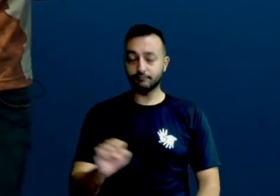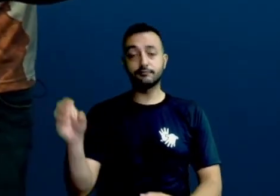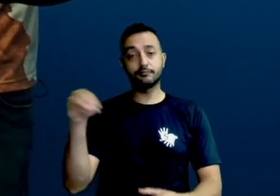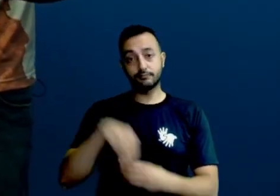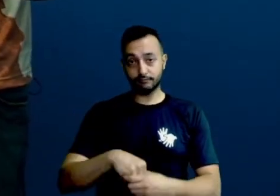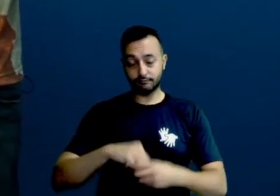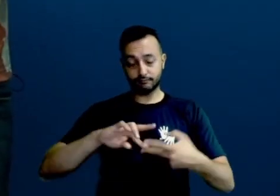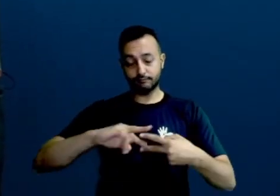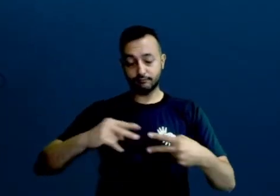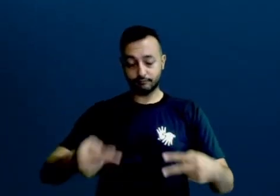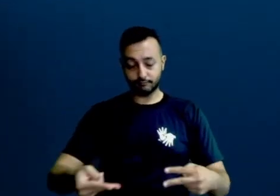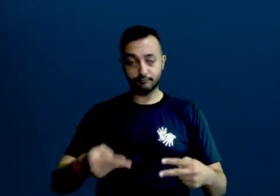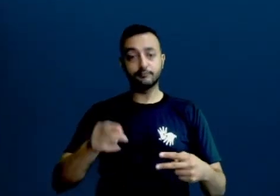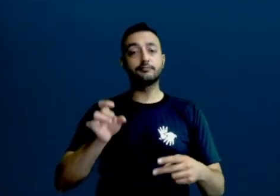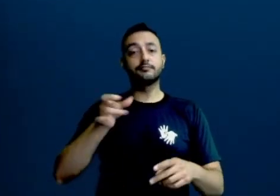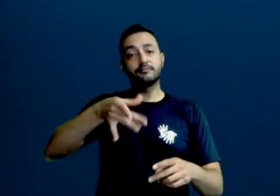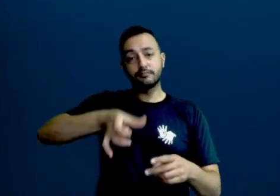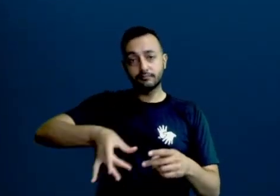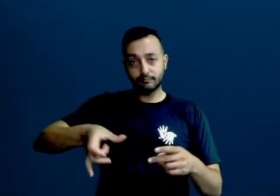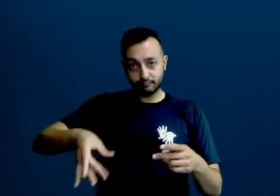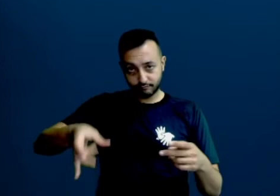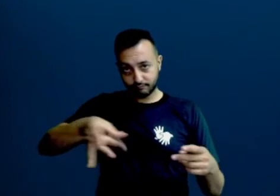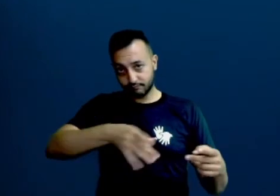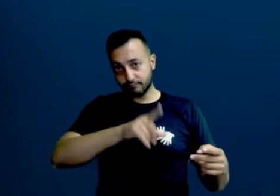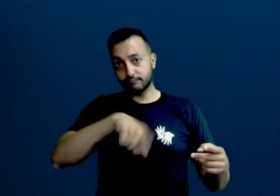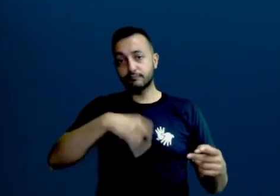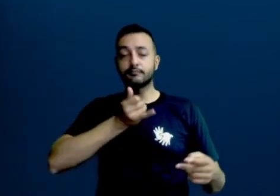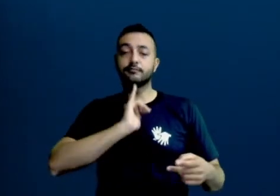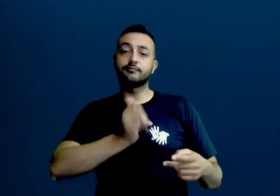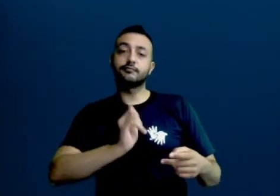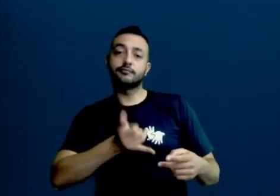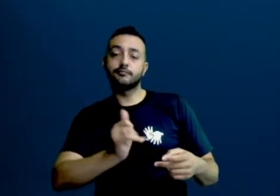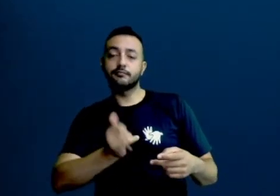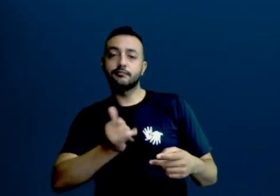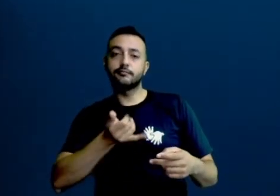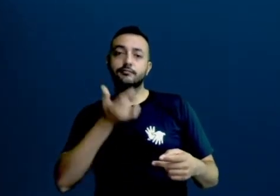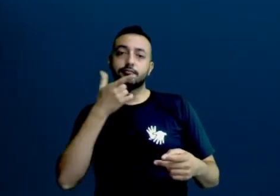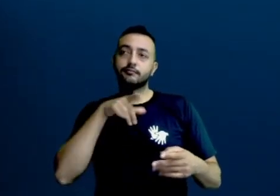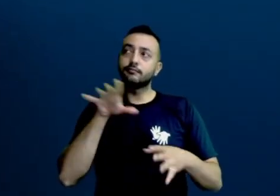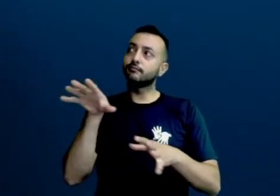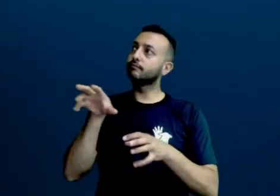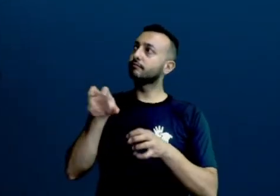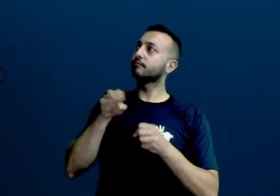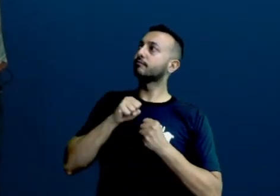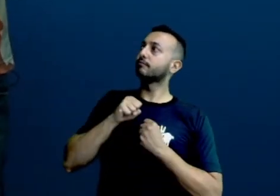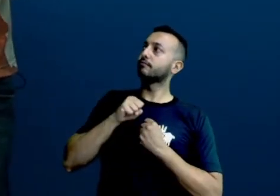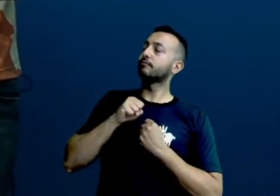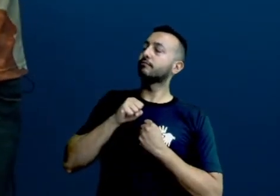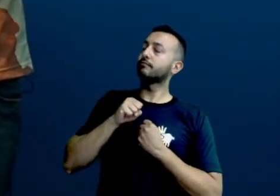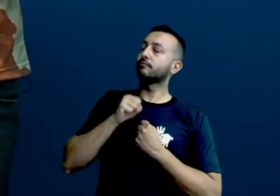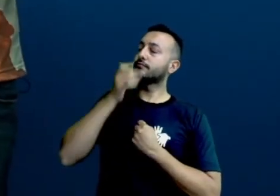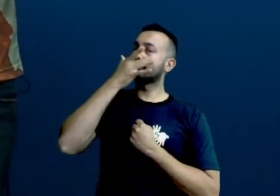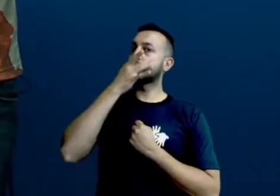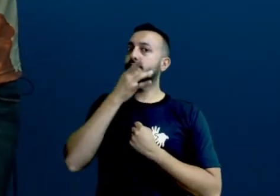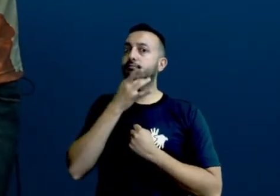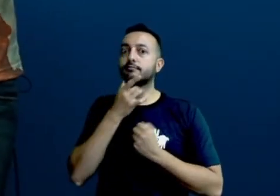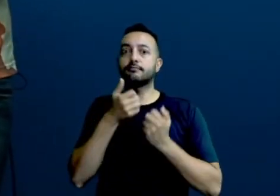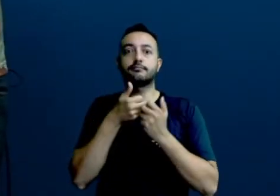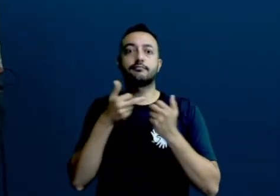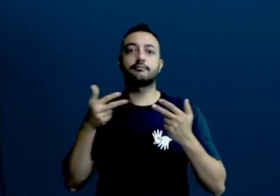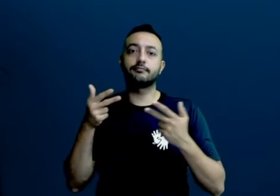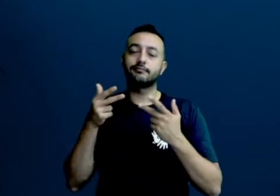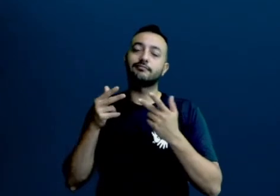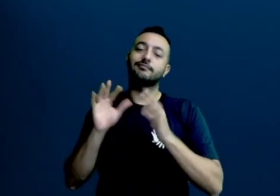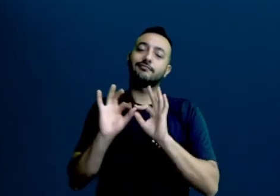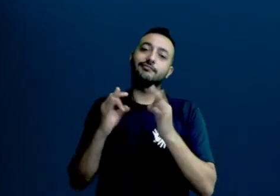o nosso DNA e eles são os portadores da informação né que nós iremos expressar né E que